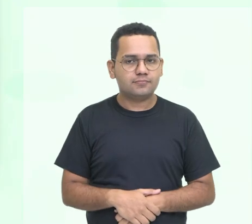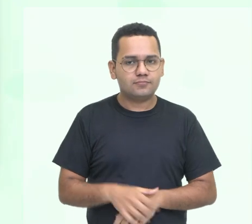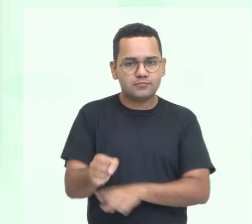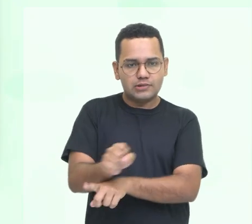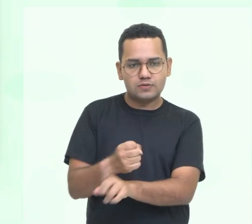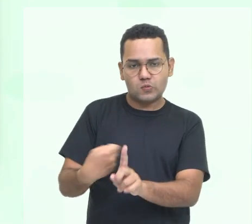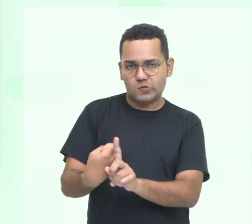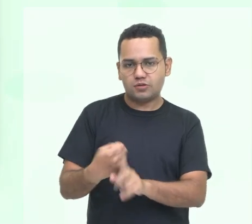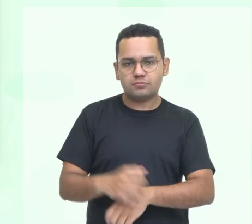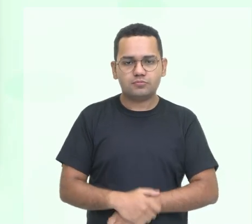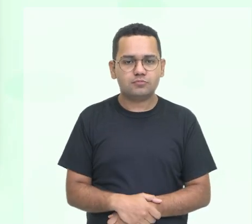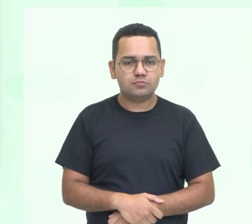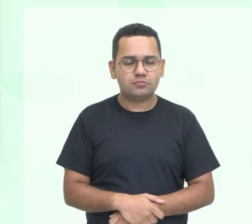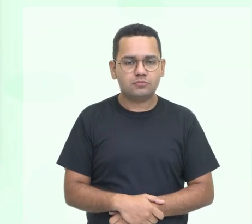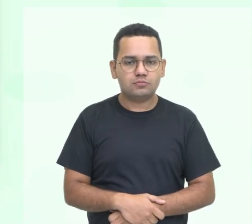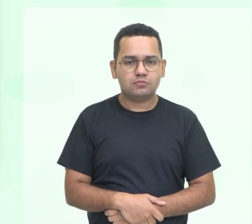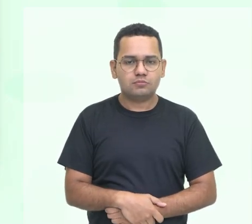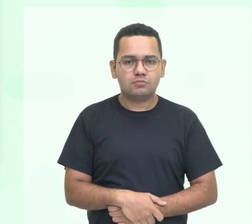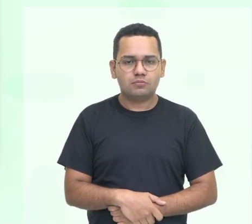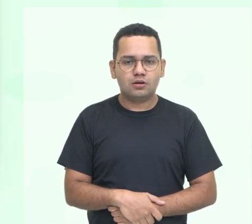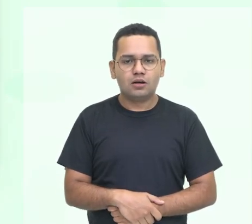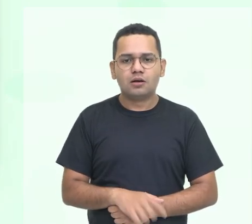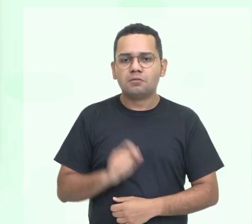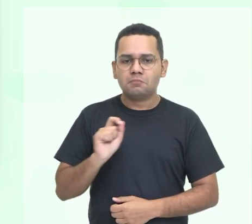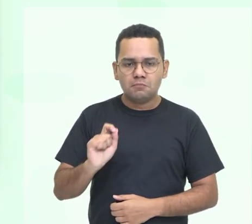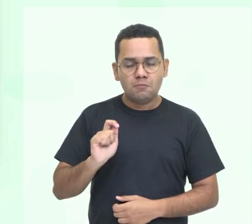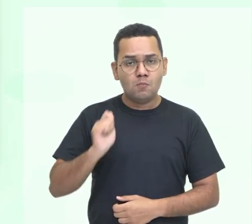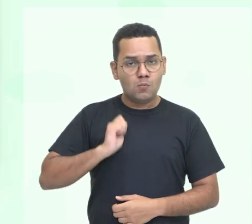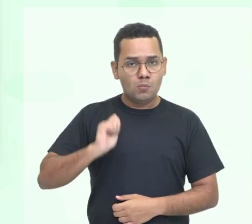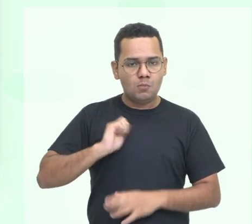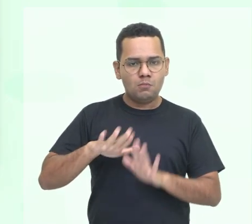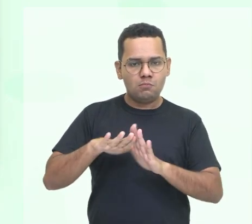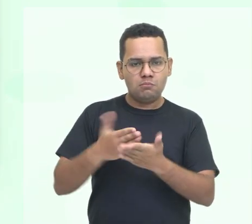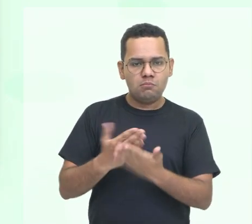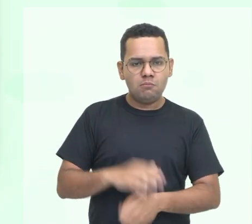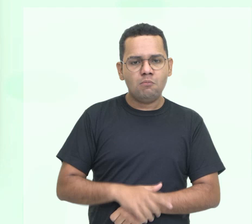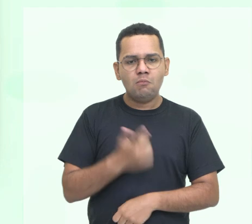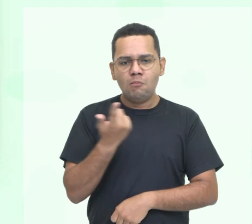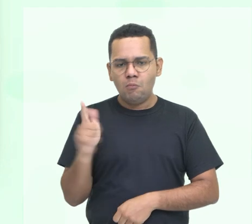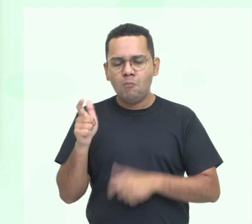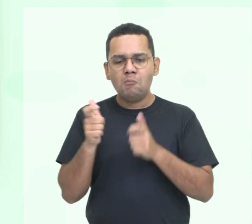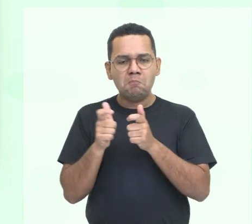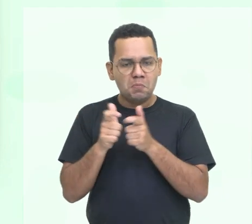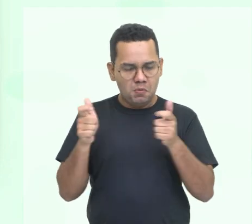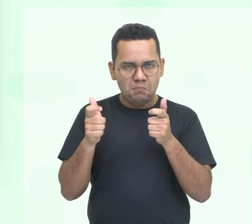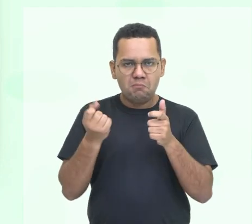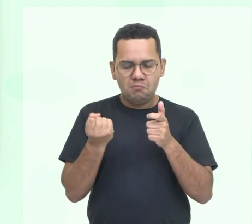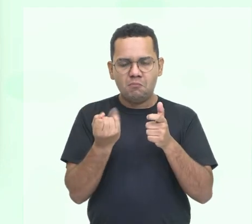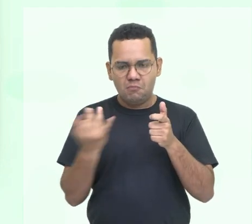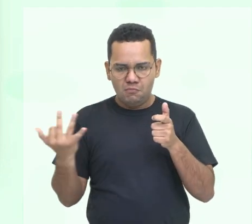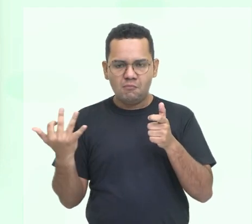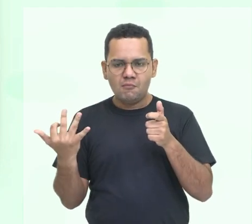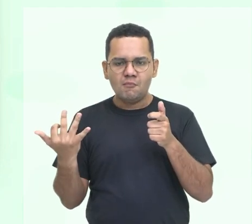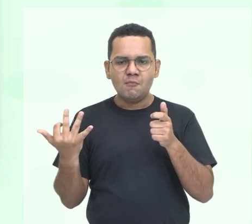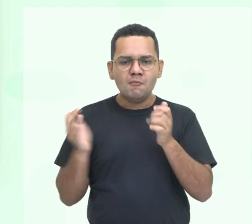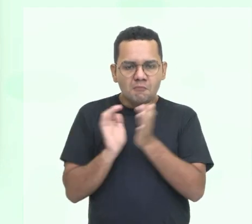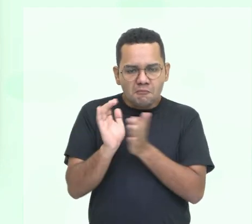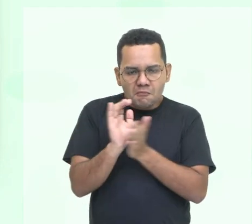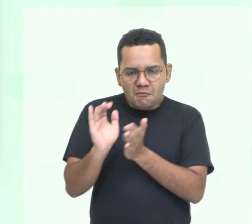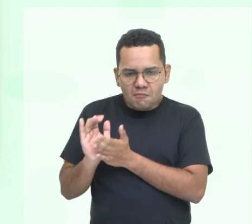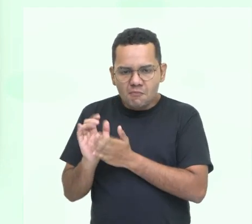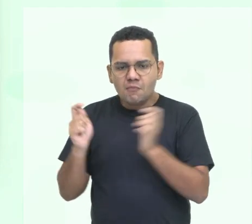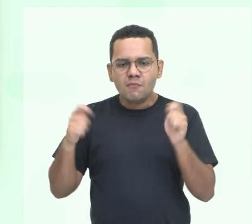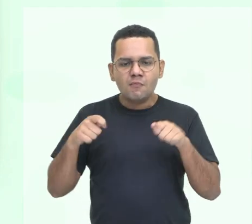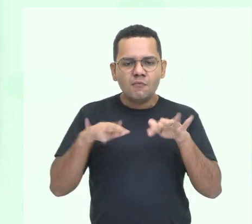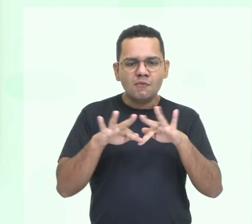a criação do Bolsa Escola, a expansão de programas sociais para apoiar famílias em